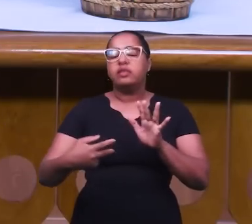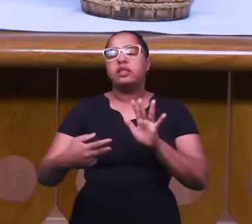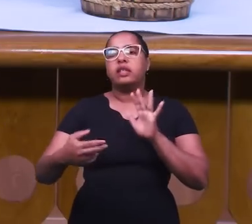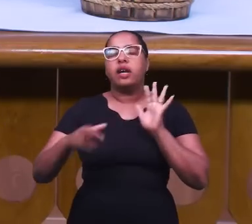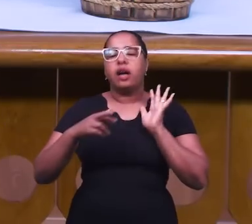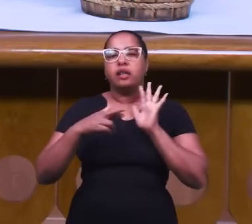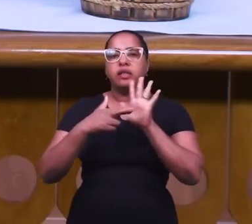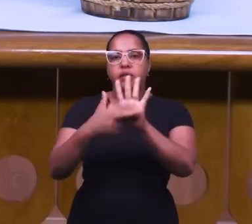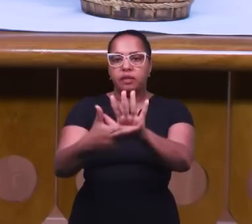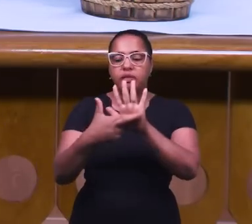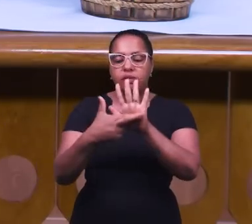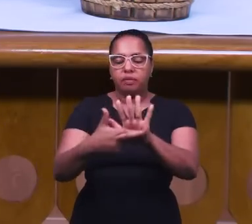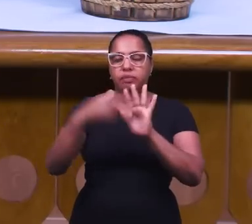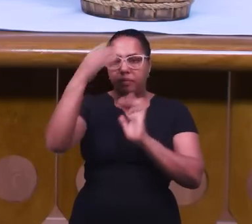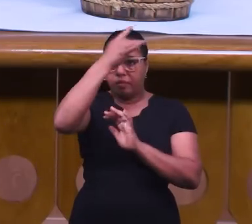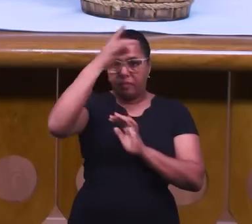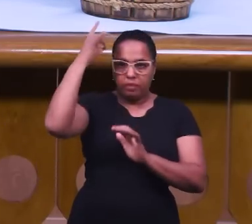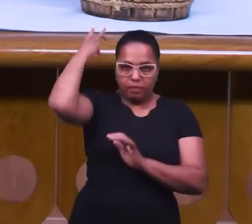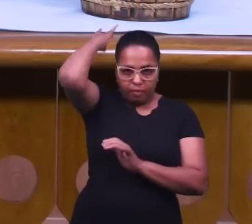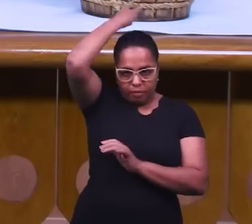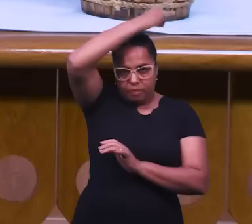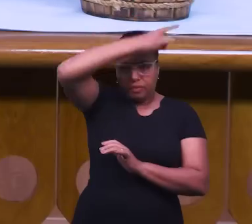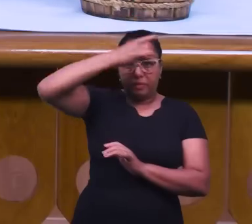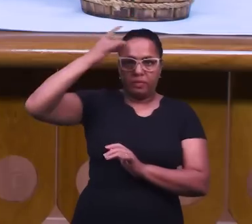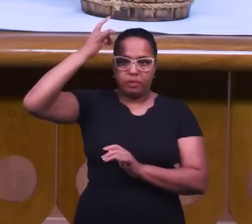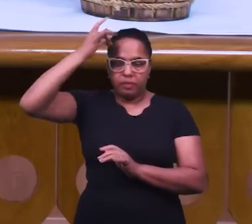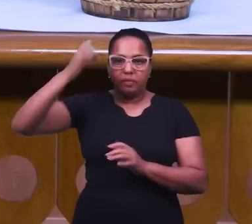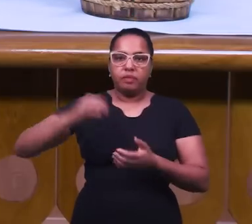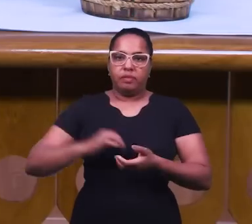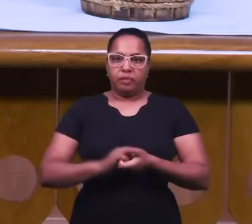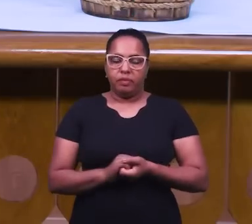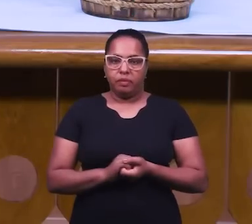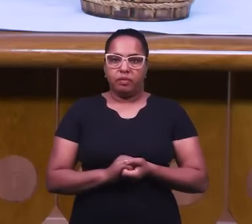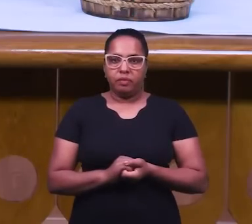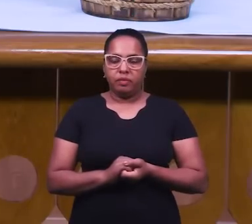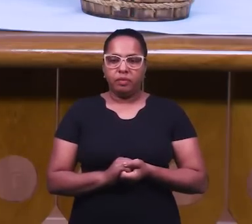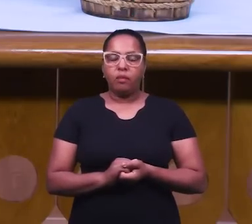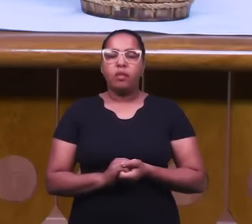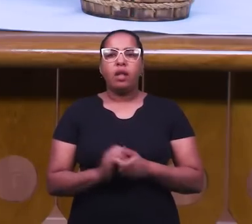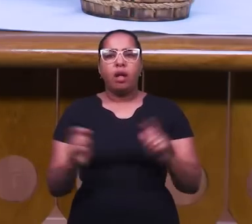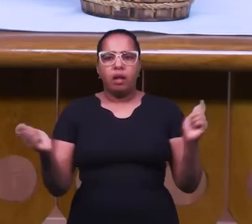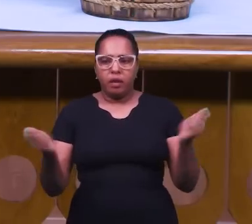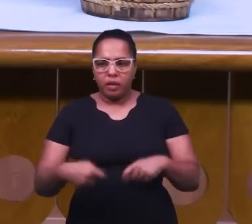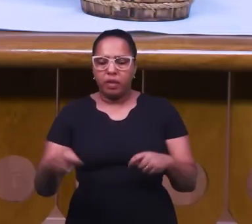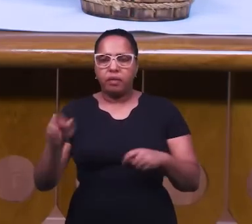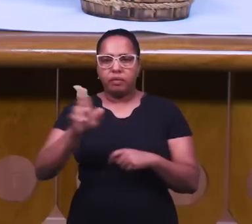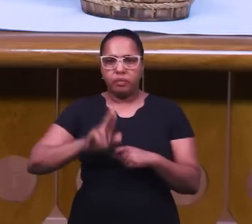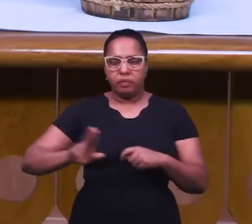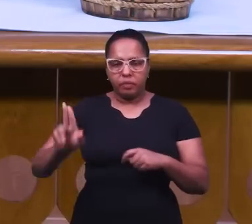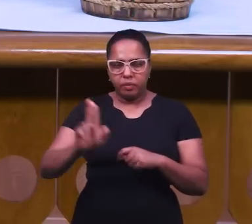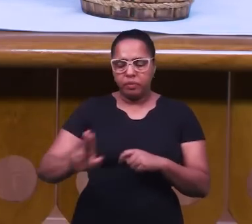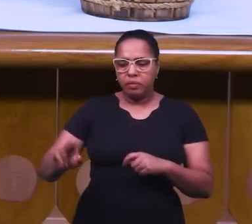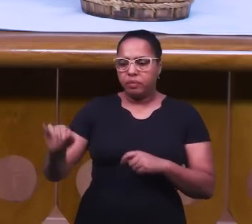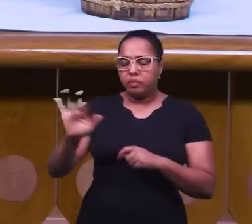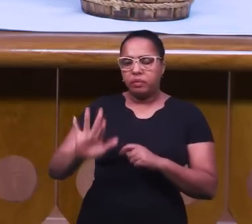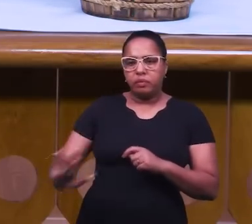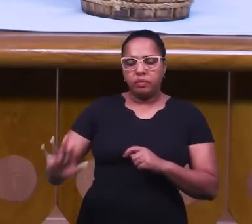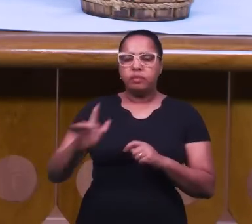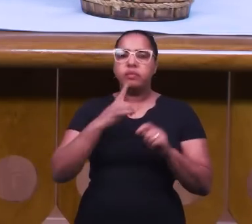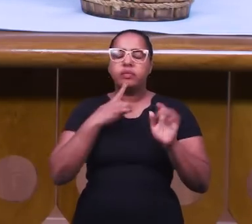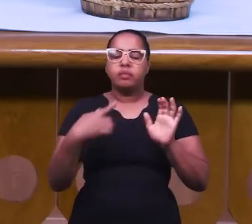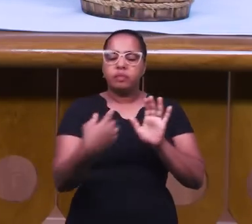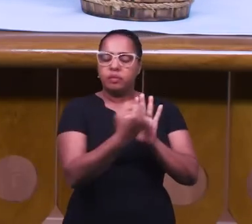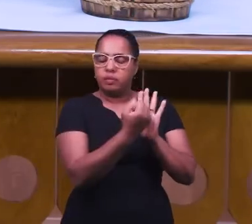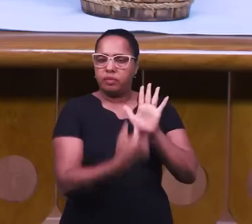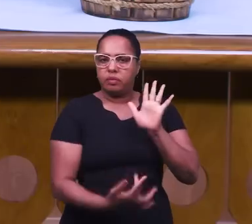o Espírito Santo, ele representa o Espírito Santo. Então, eu posso usar a figura do sangue de Jesus na